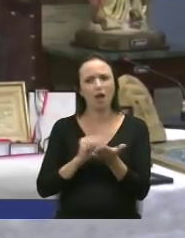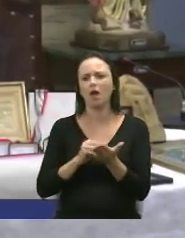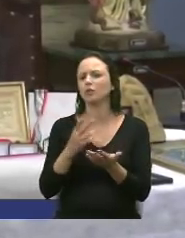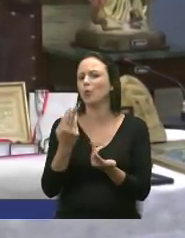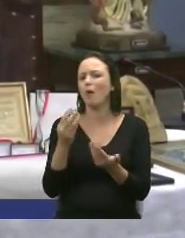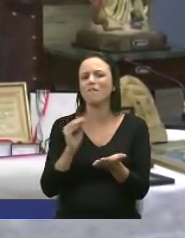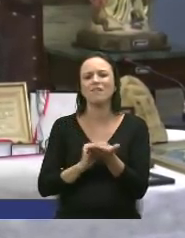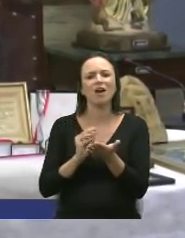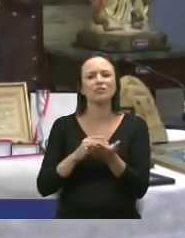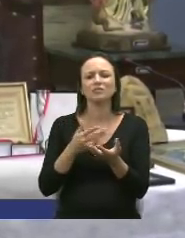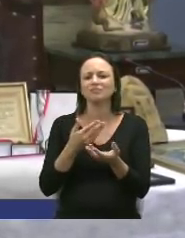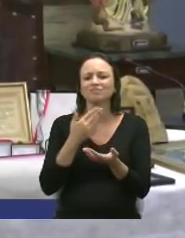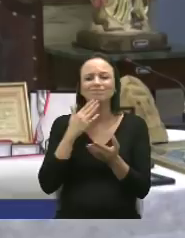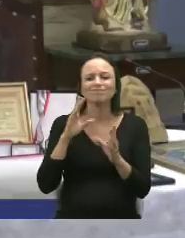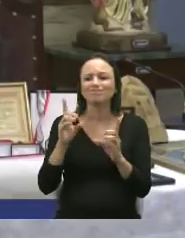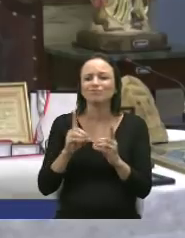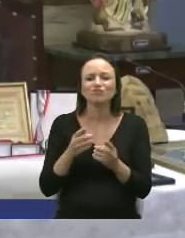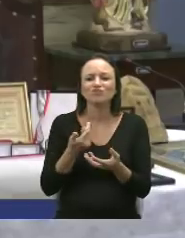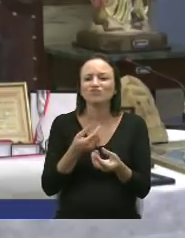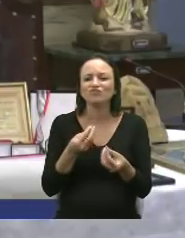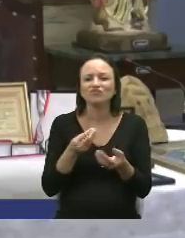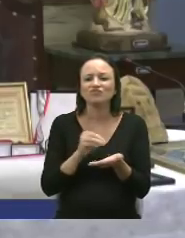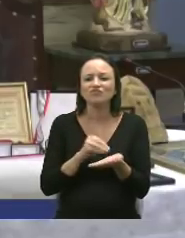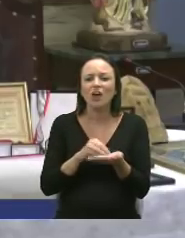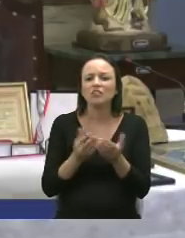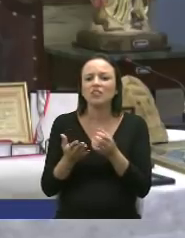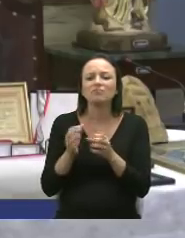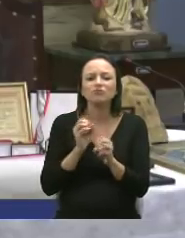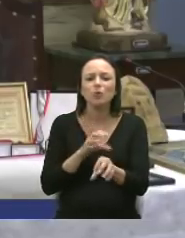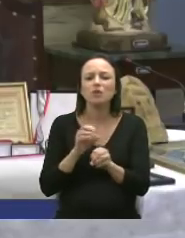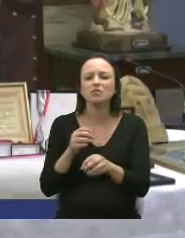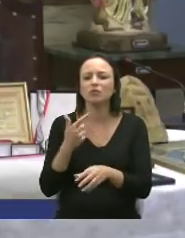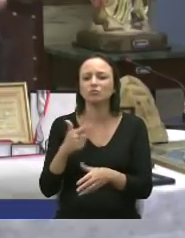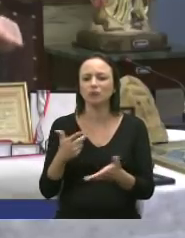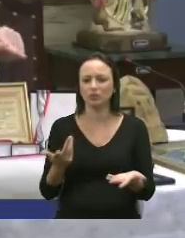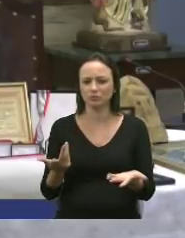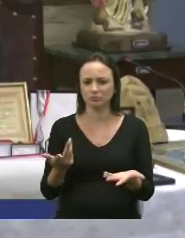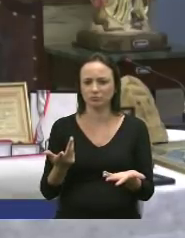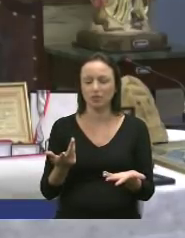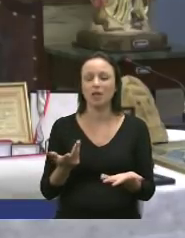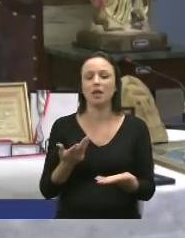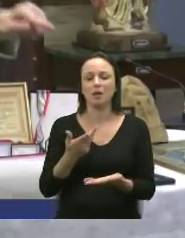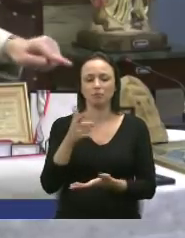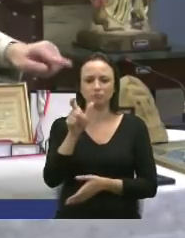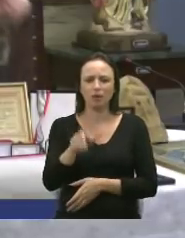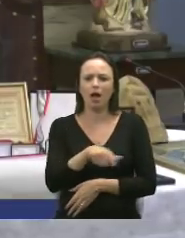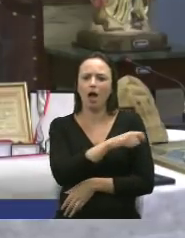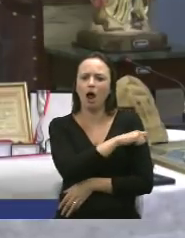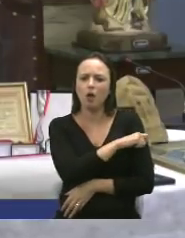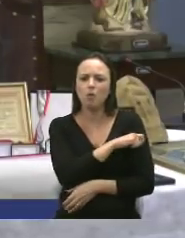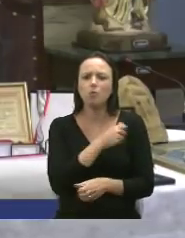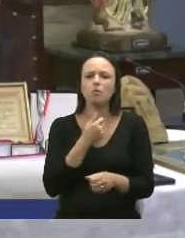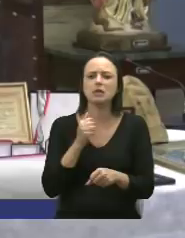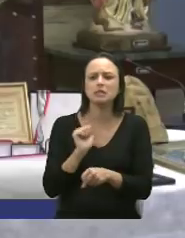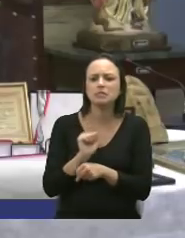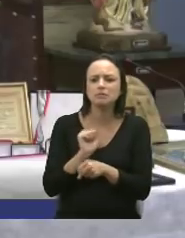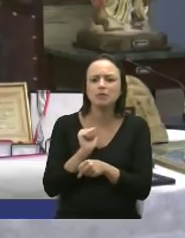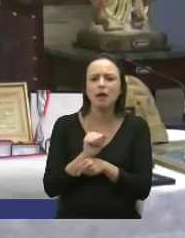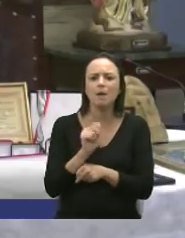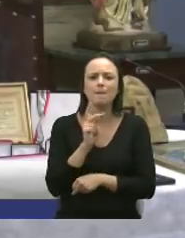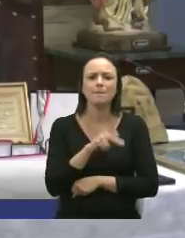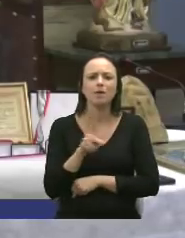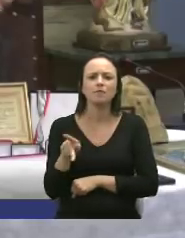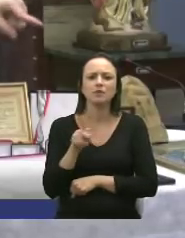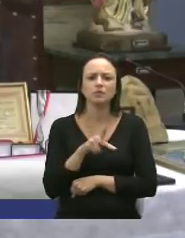formação básica. Sejamos práticos. Estudantes esperam por professores, às vezes, como